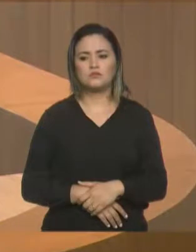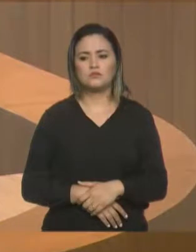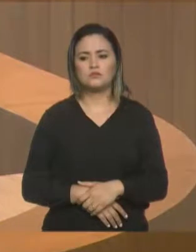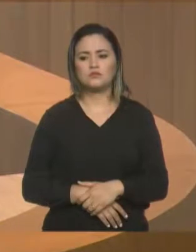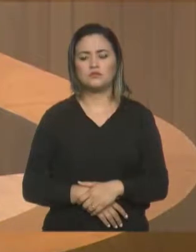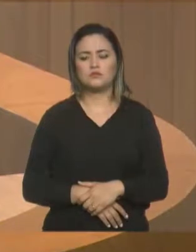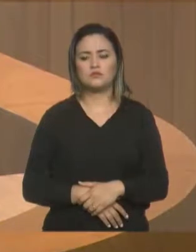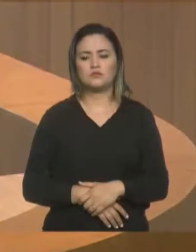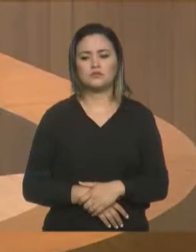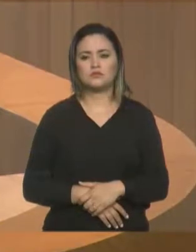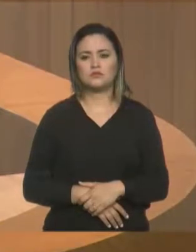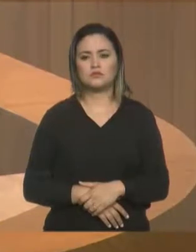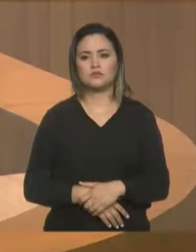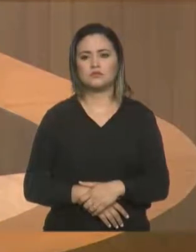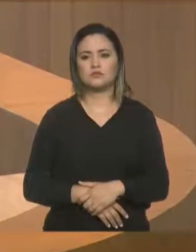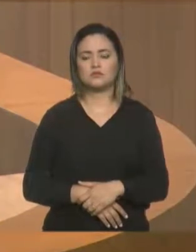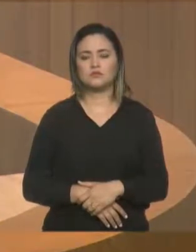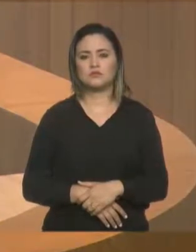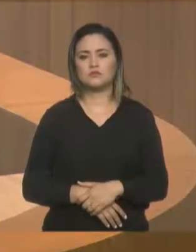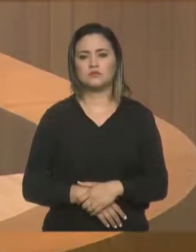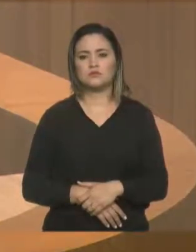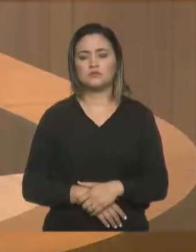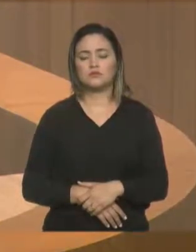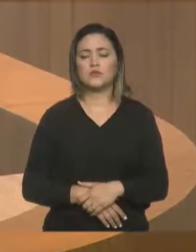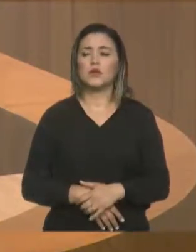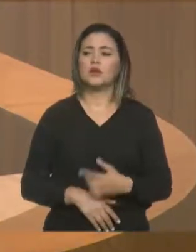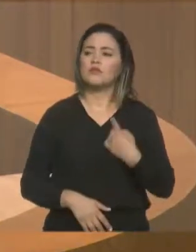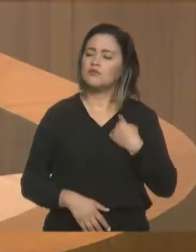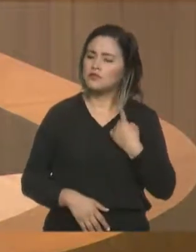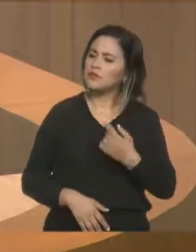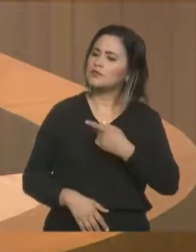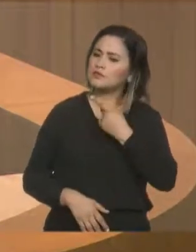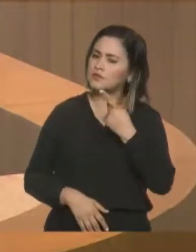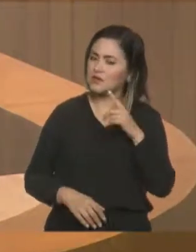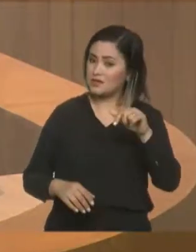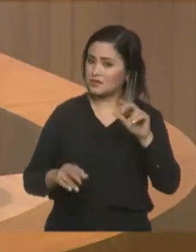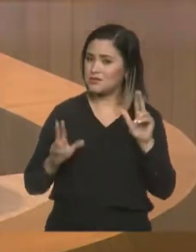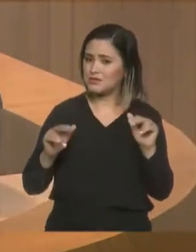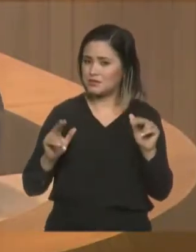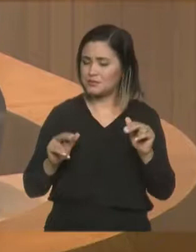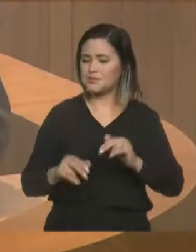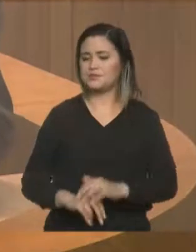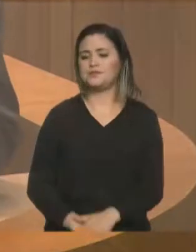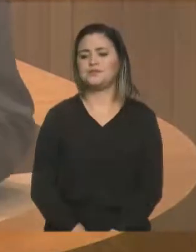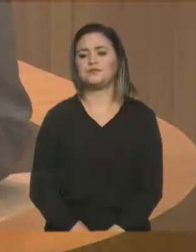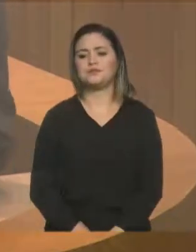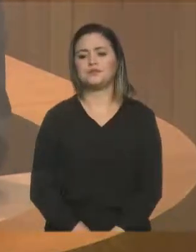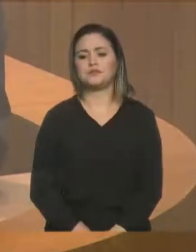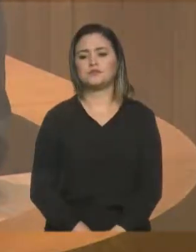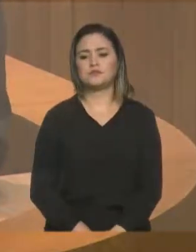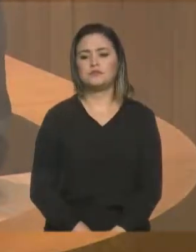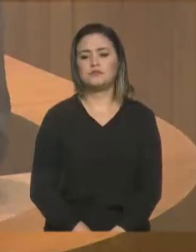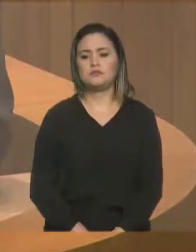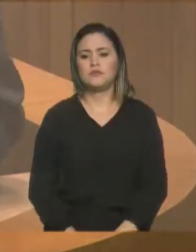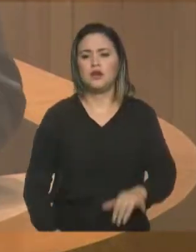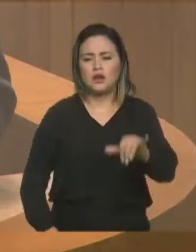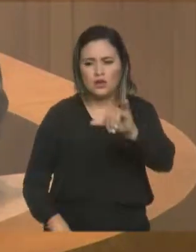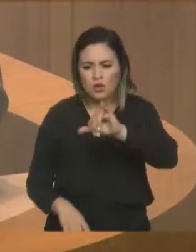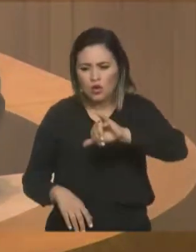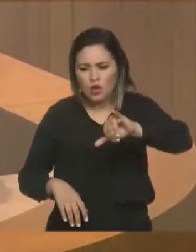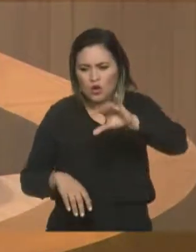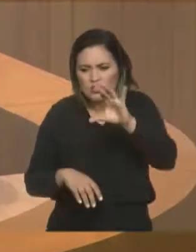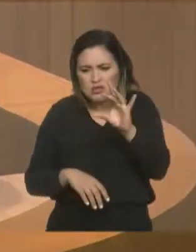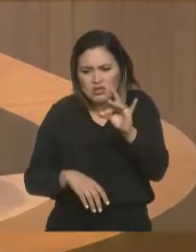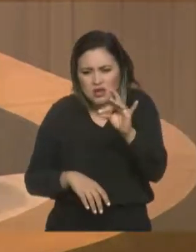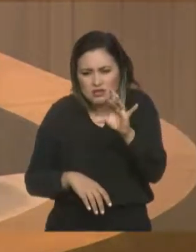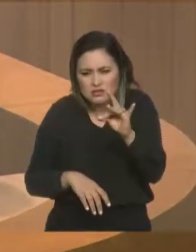e foi falado aqui, nós falamos aqui a respeito desse assunto. Esse óleo já, segundo o IBAMA, mais